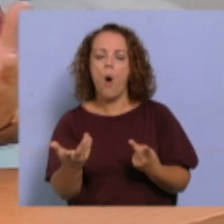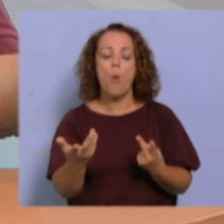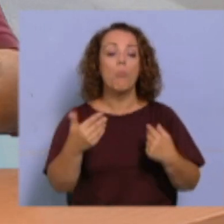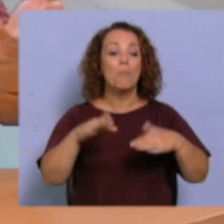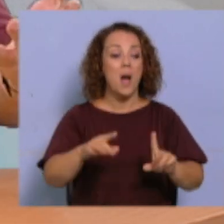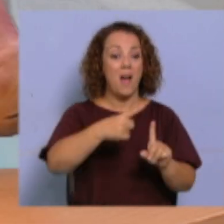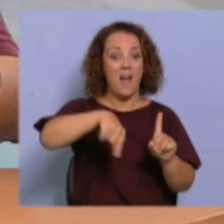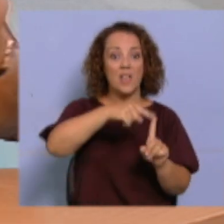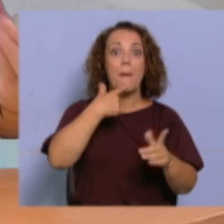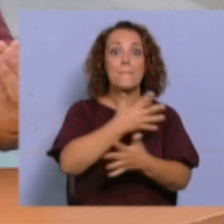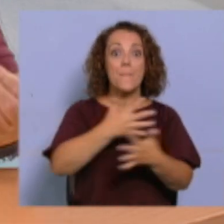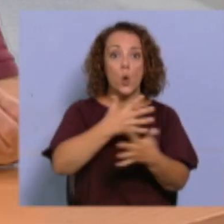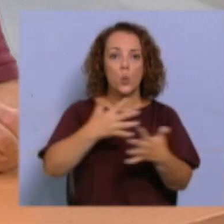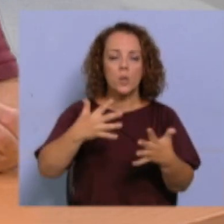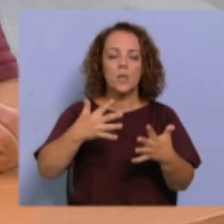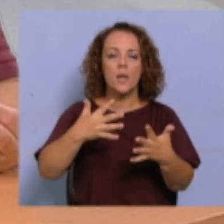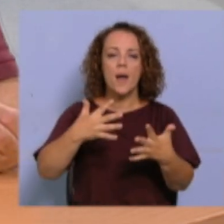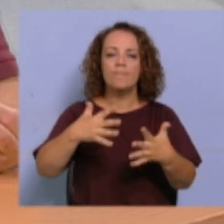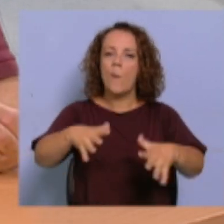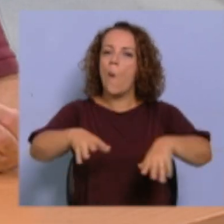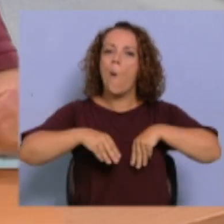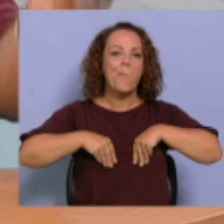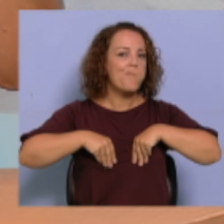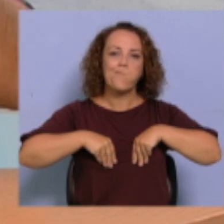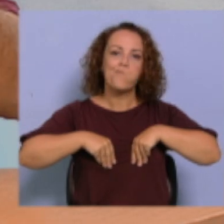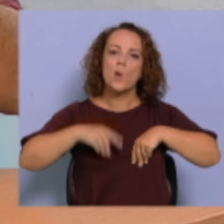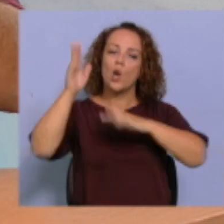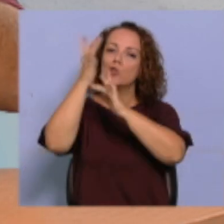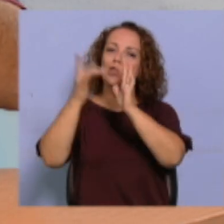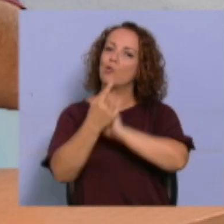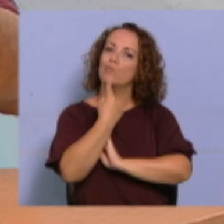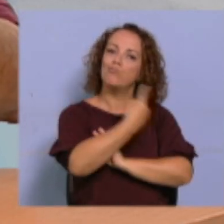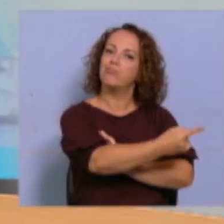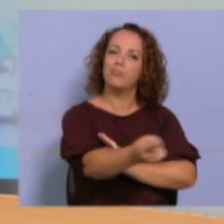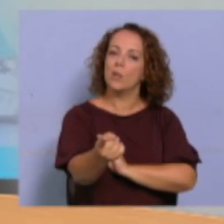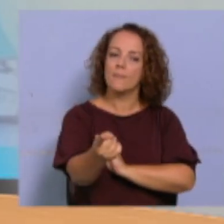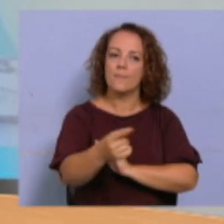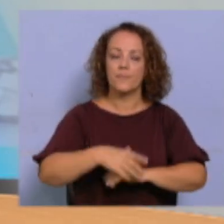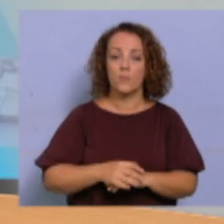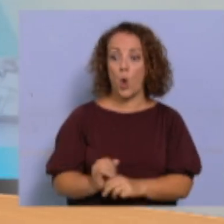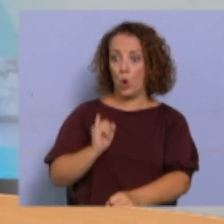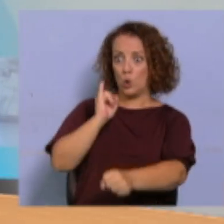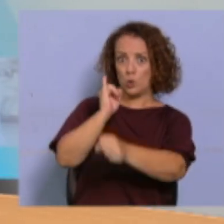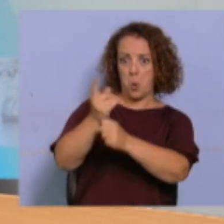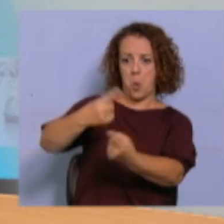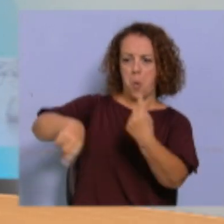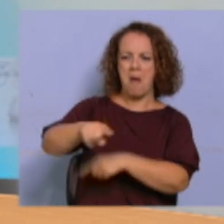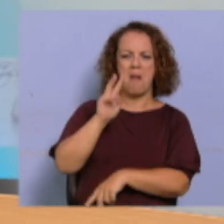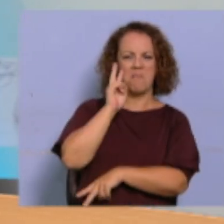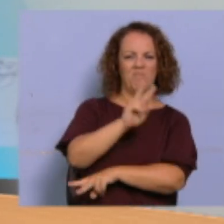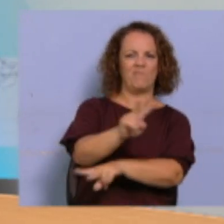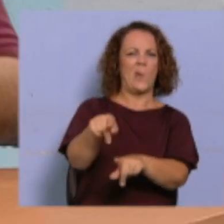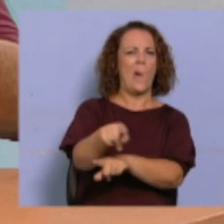aceitar esmagadoramente a mensagem de Jesus. E aqueles que, à primeira vista, não estavam em